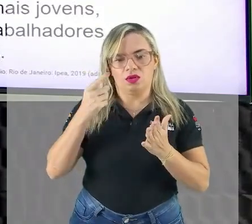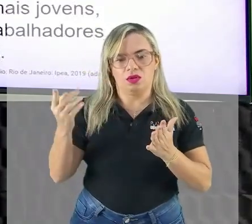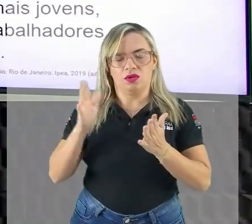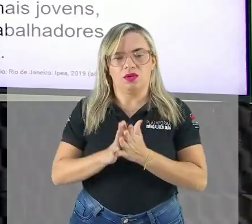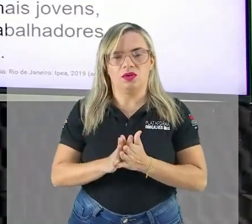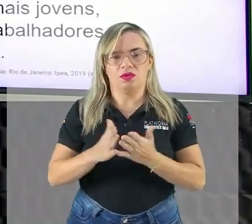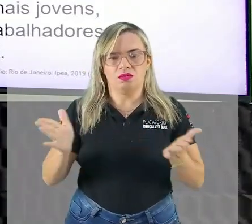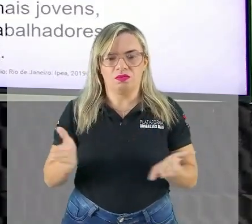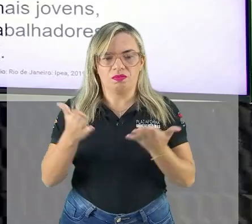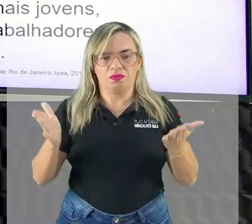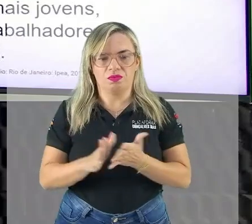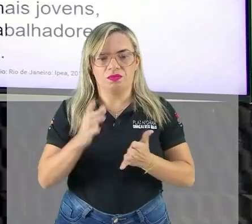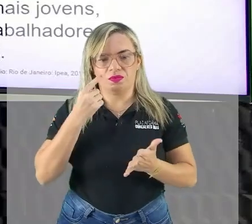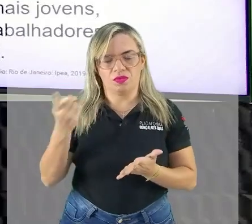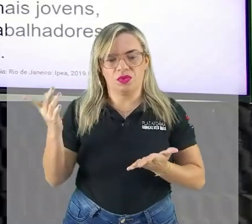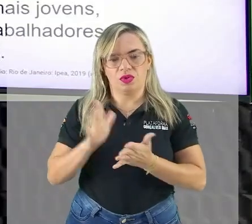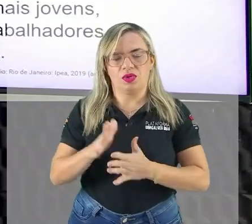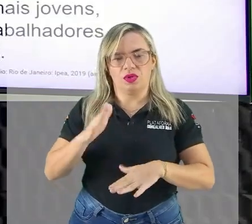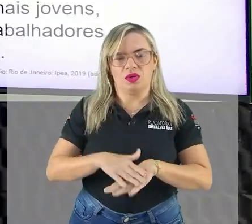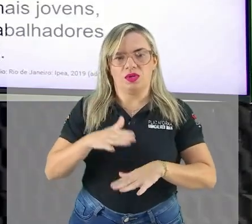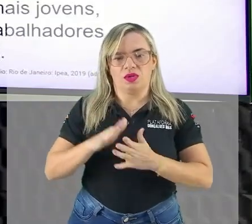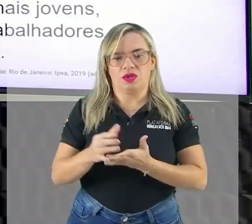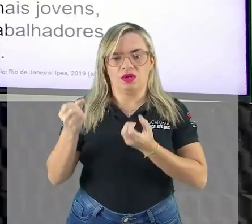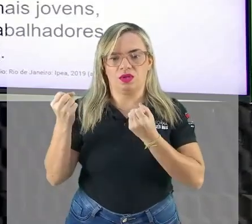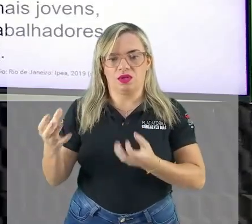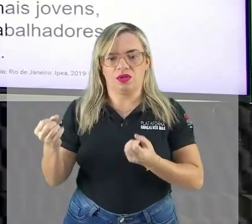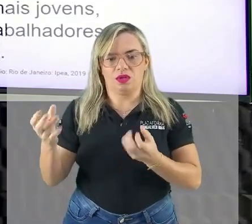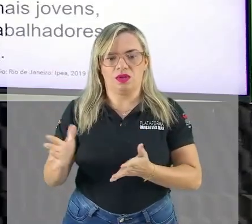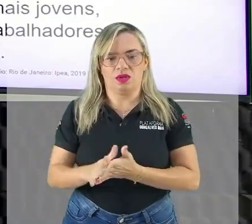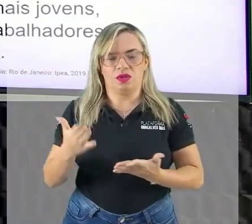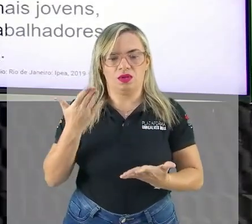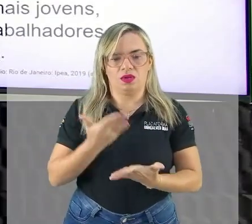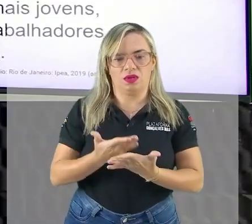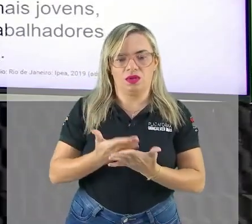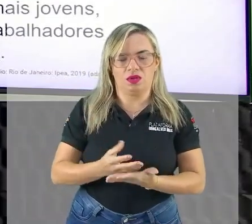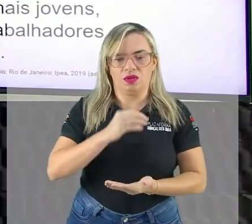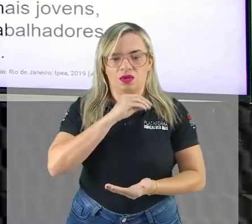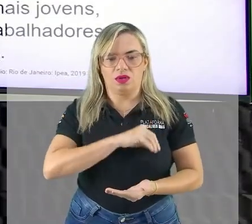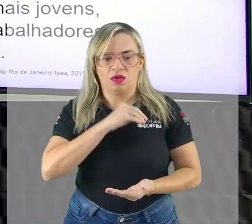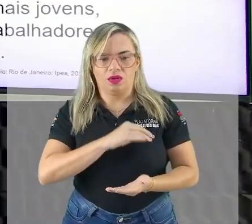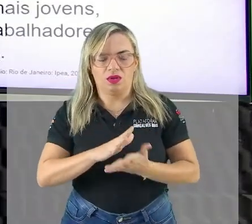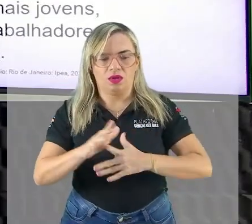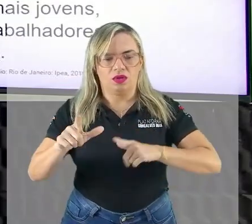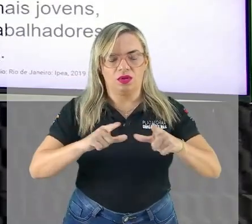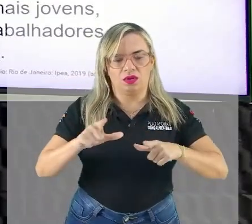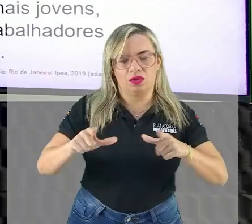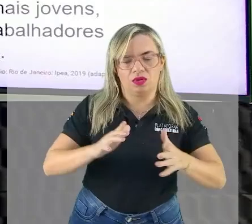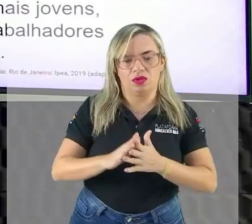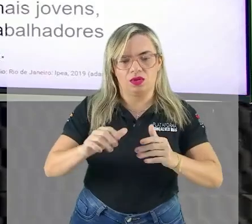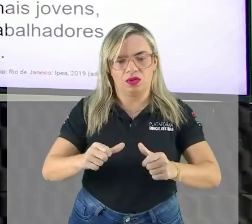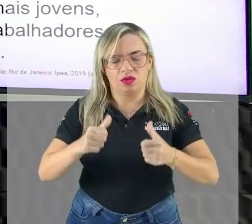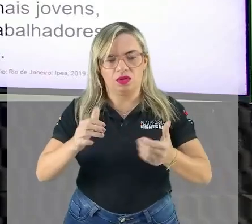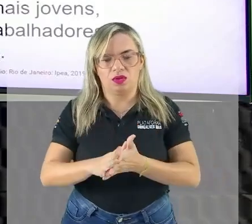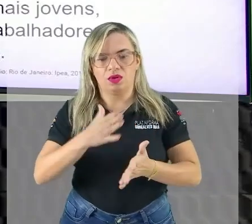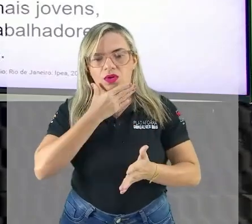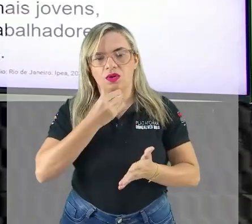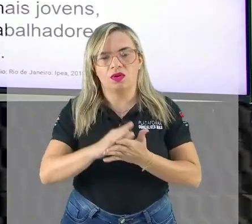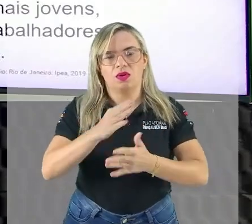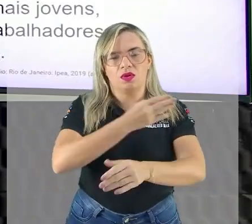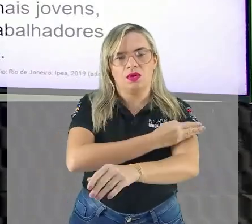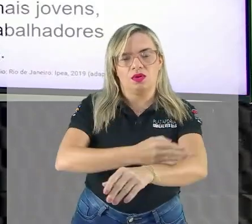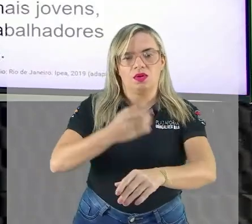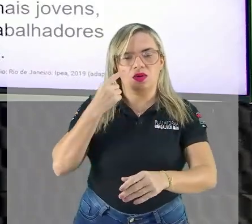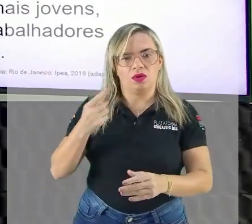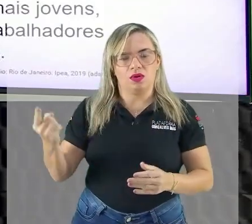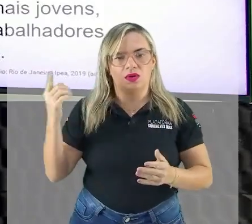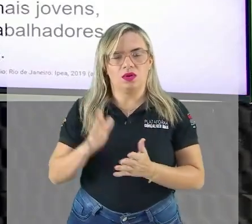que mais acessam são justamente os mais jovens, escolarizados, remunerados, trabalhadores, qualificados, homens e brancos. Então, a gente tem um perfil aqui, que